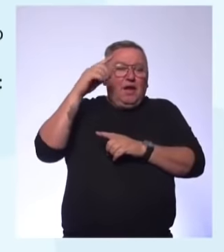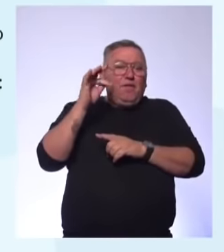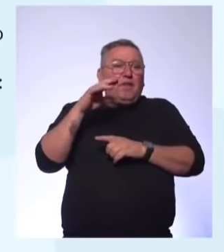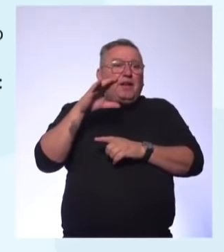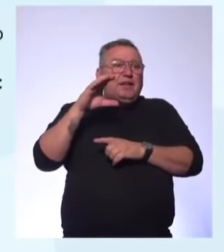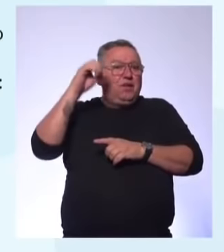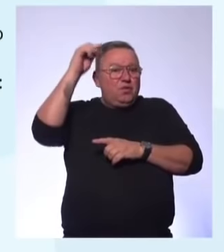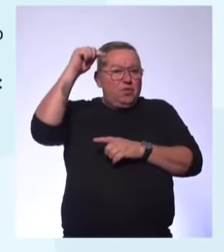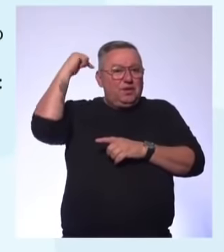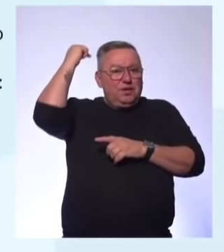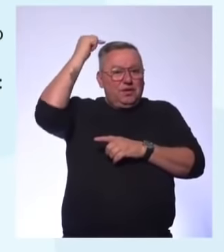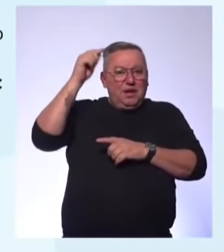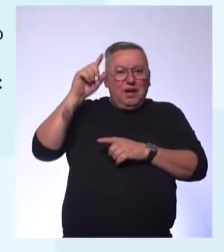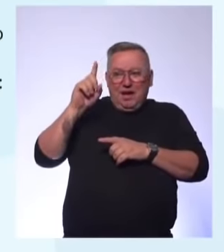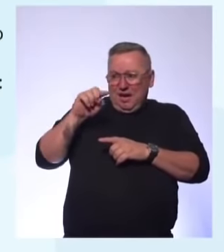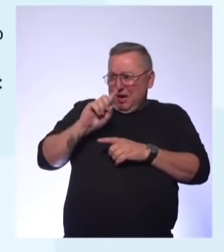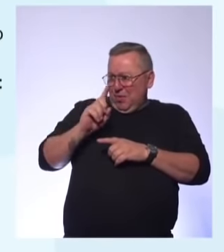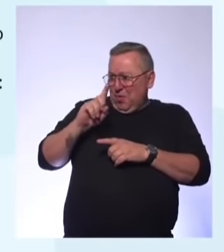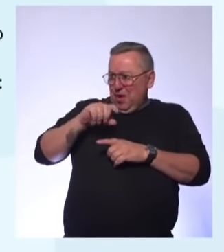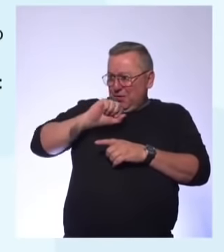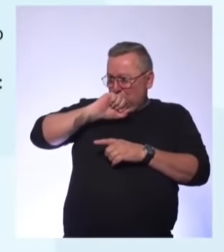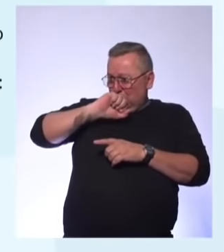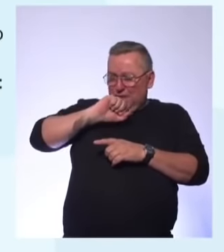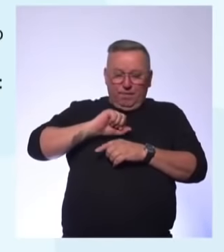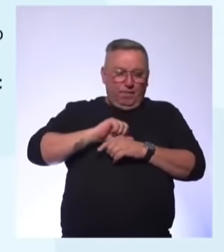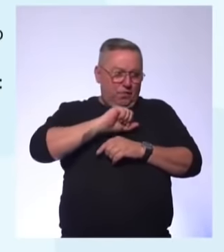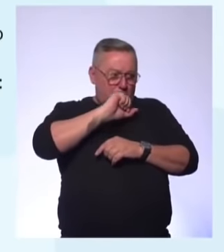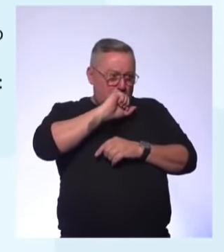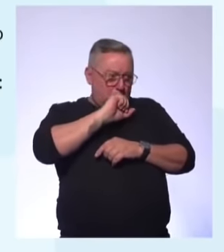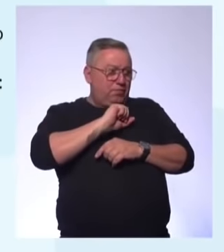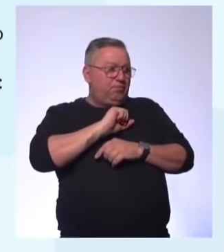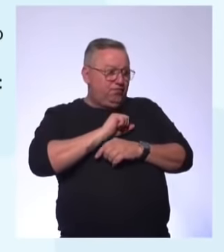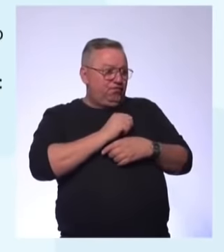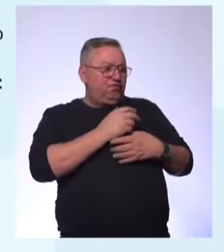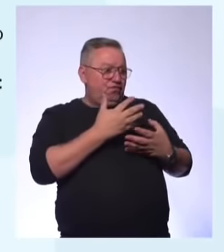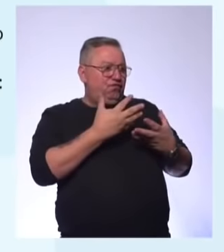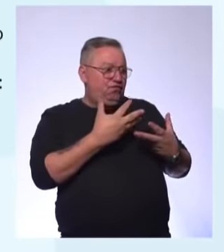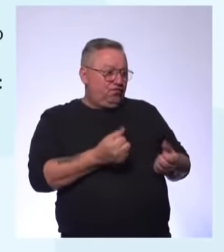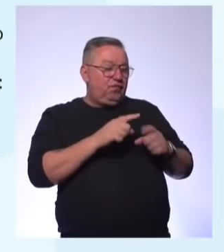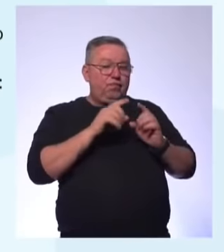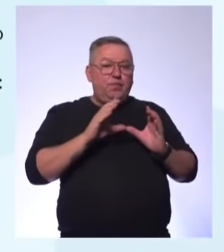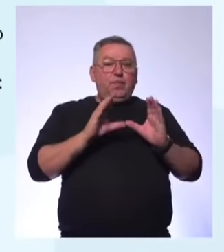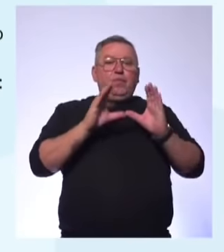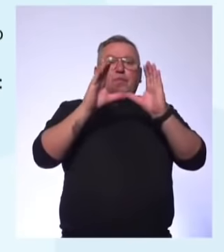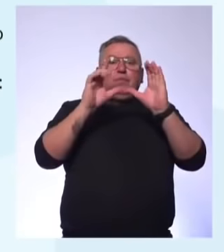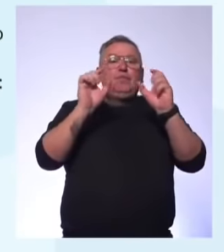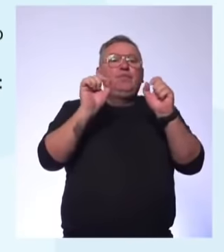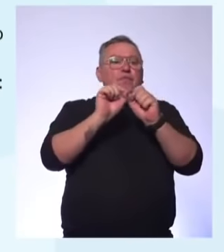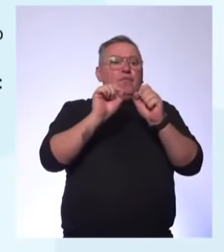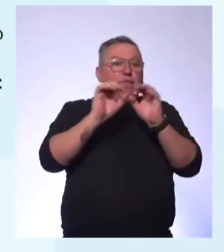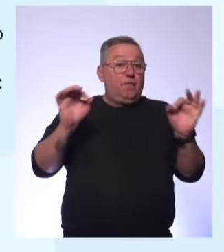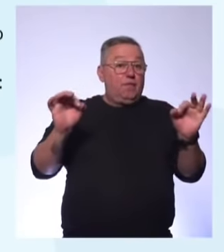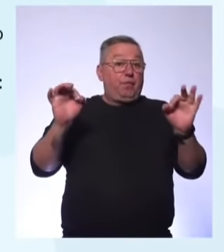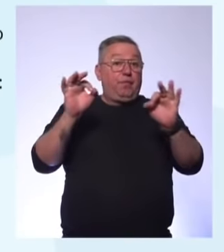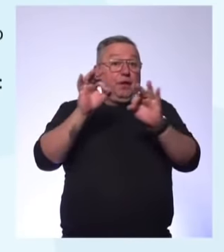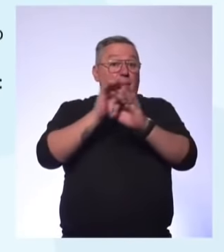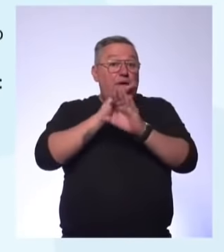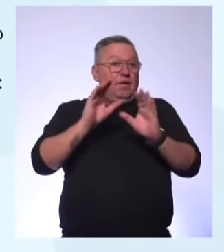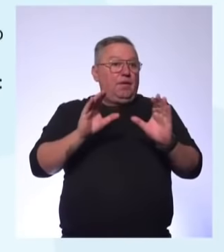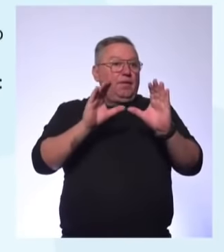Francisco? É ou não é, senhor bispo? O bispo aceitou a situação e a missa foi celebrada. Ao terminar